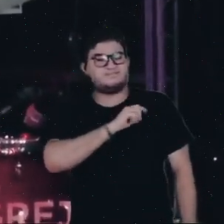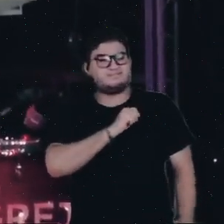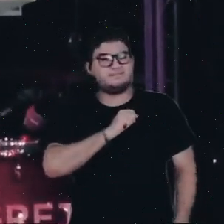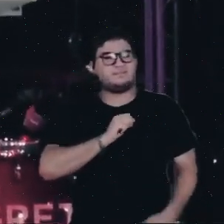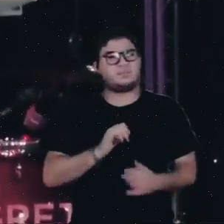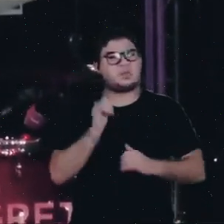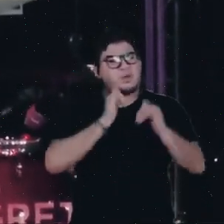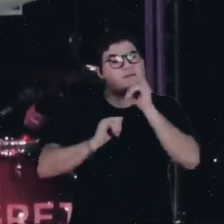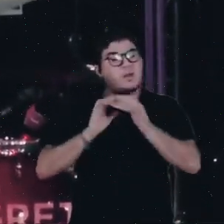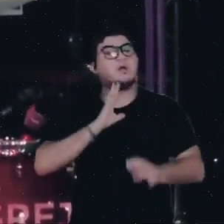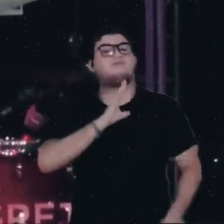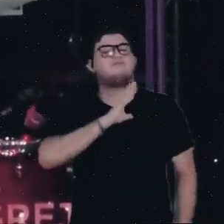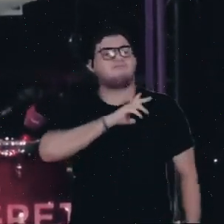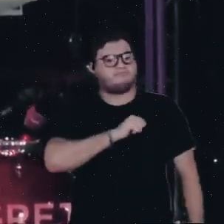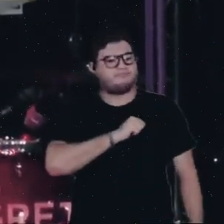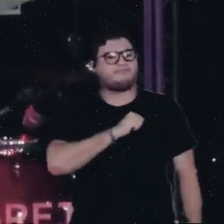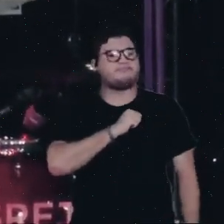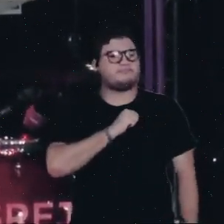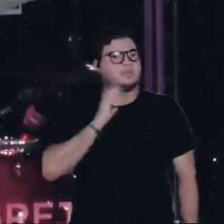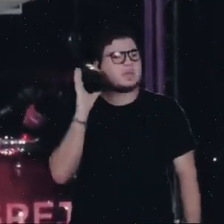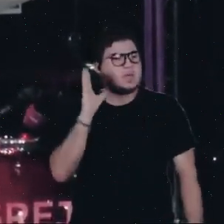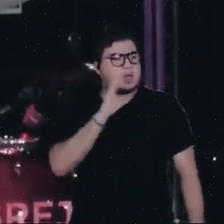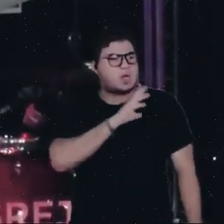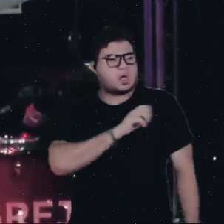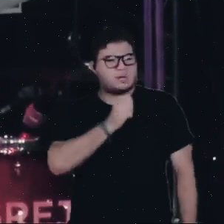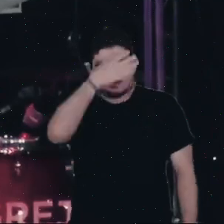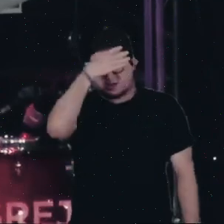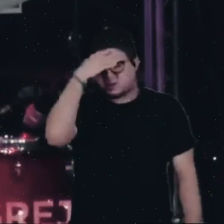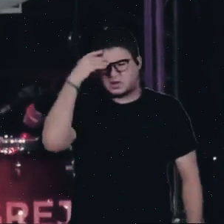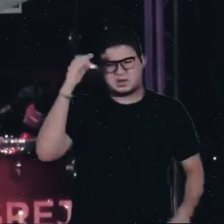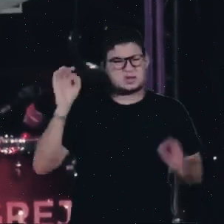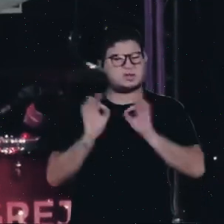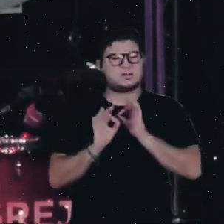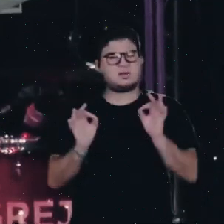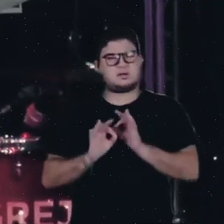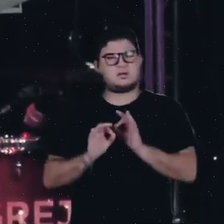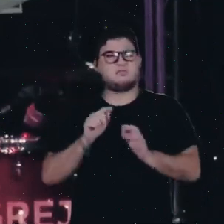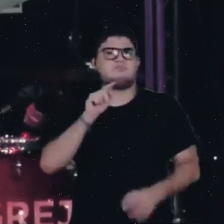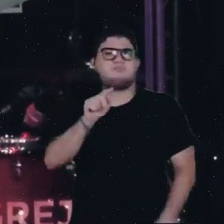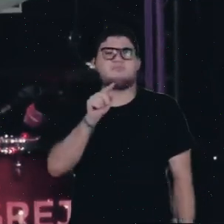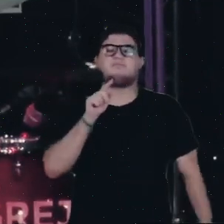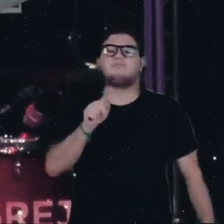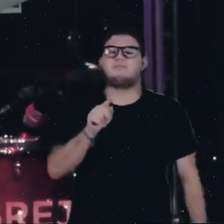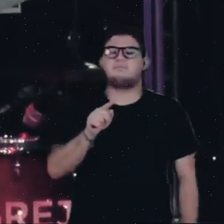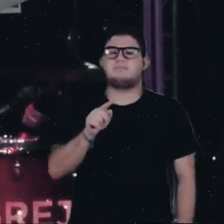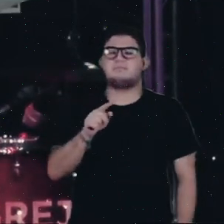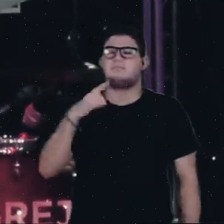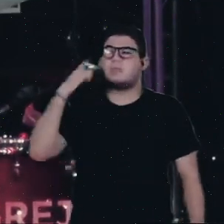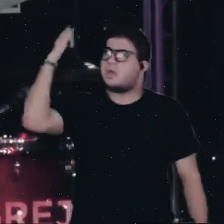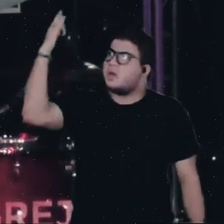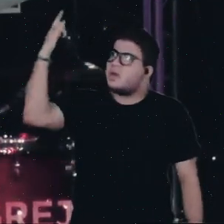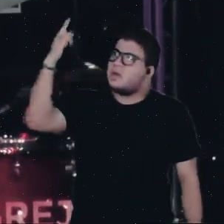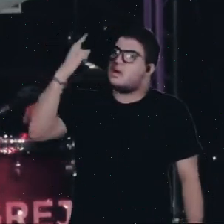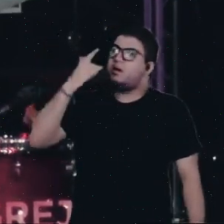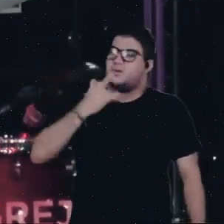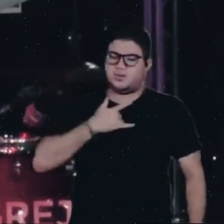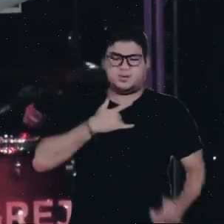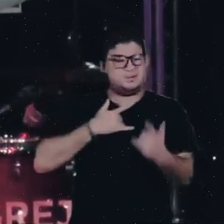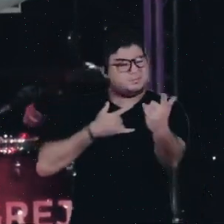ame. Ame. Mas não se esqueça de uma coisa. Você é